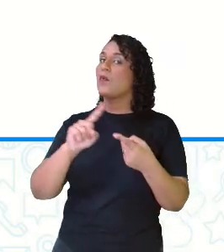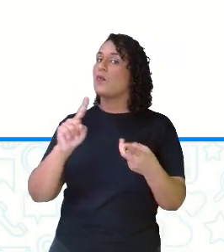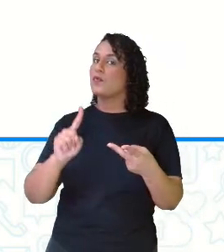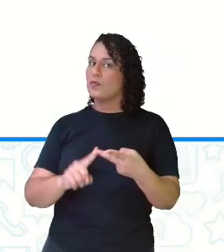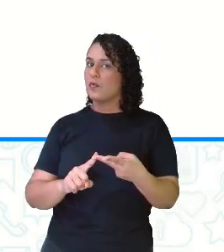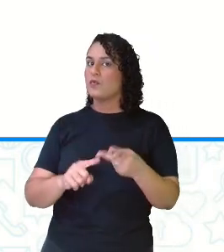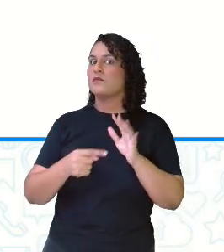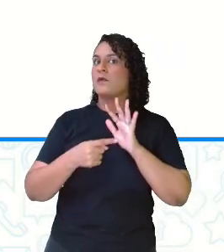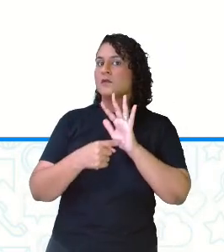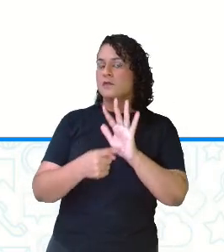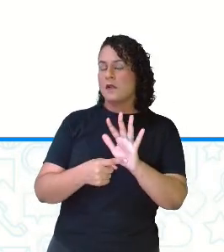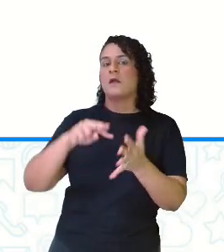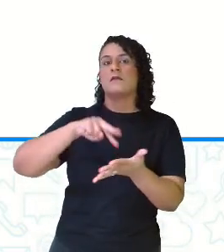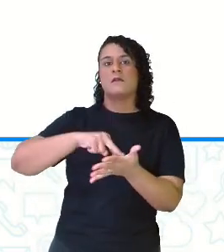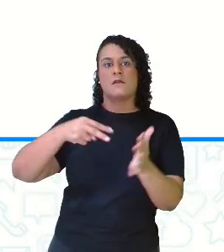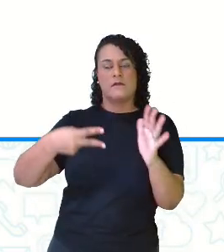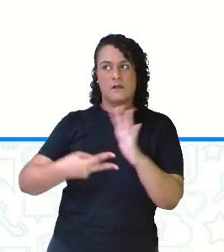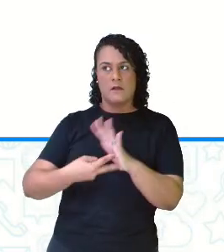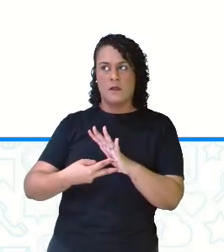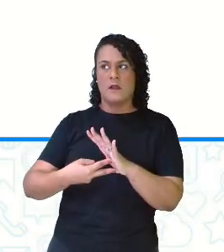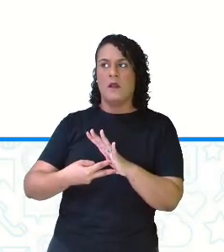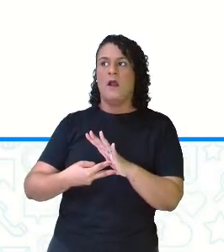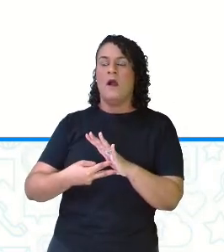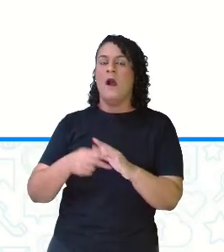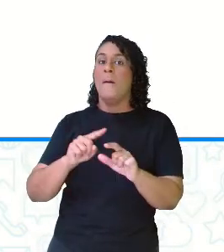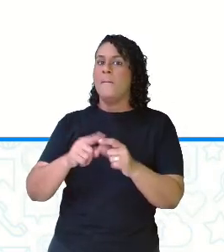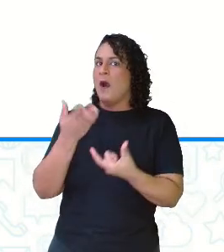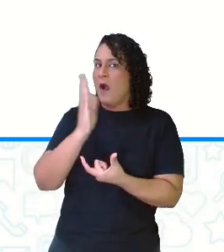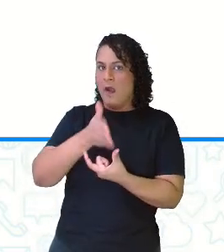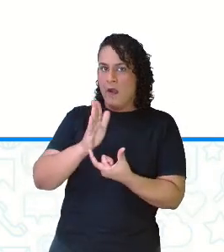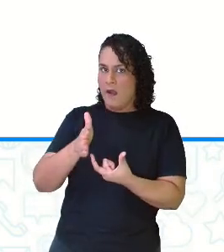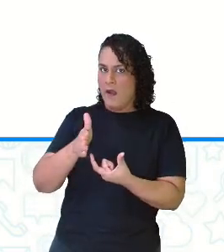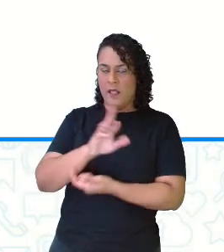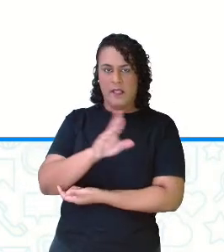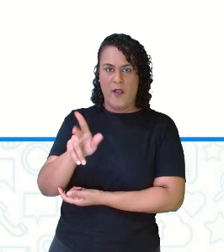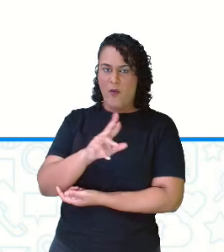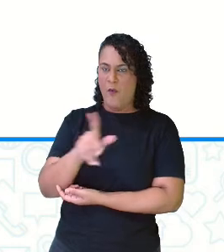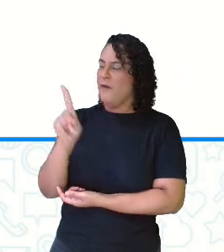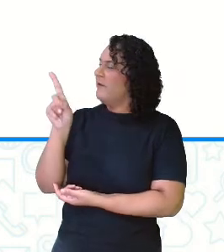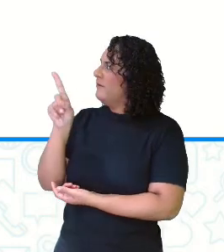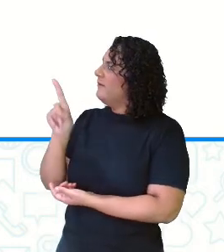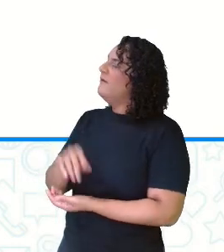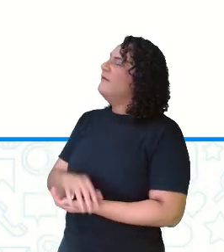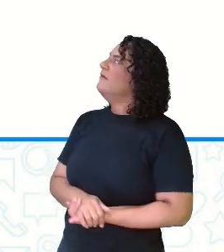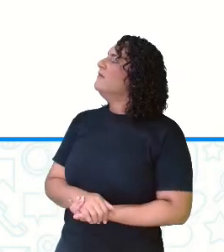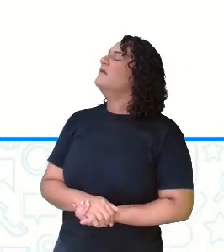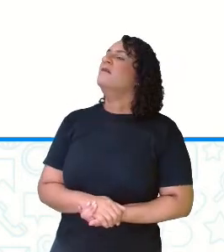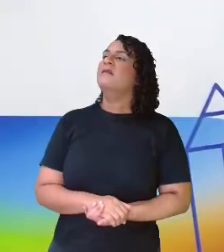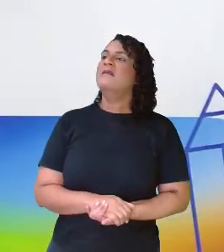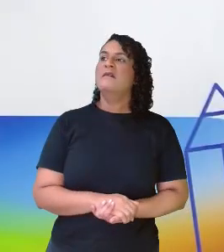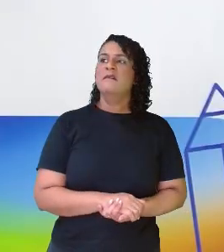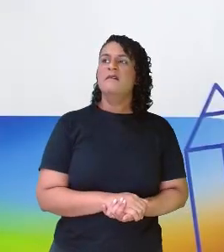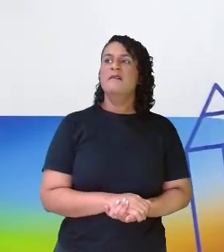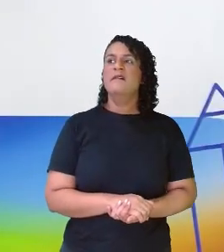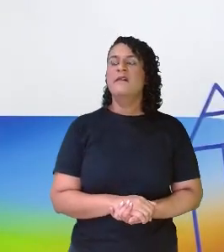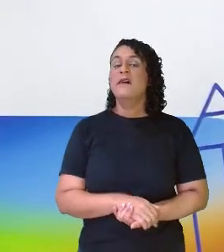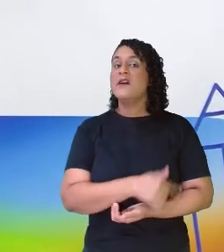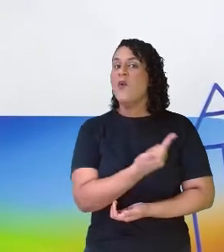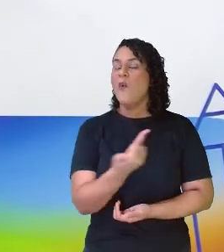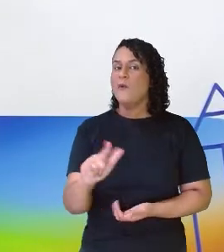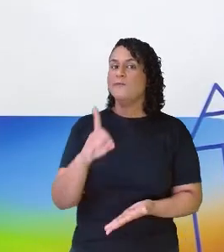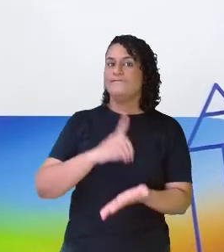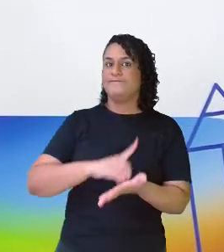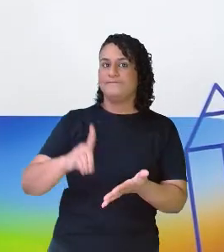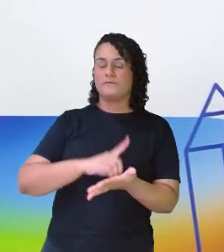para dizer quais são as características, quer dizer, os significados desse verbete. E aqui nesse outro